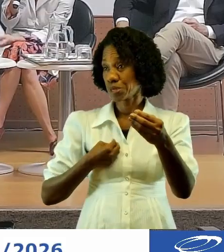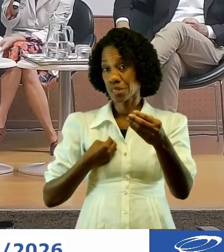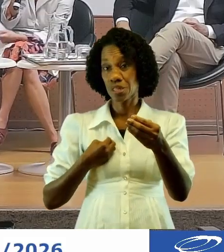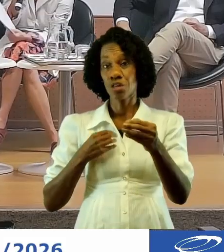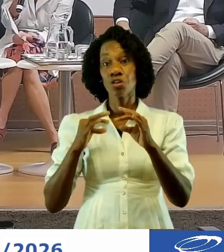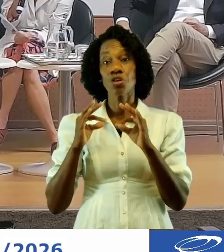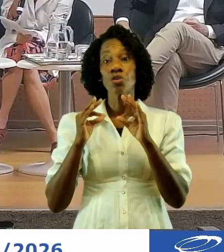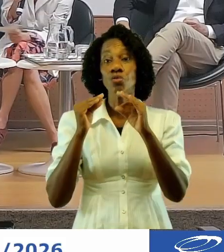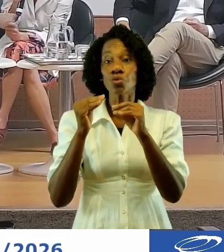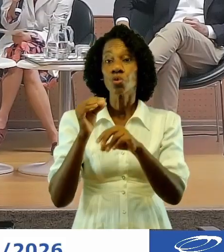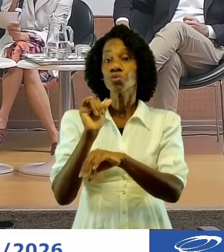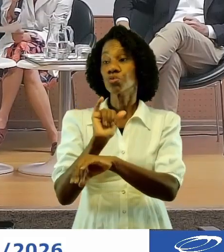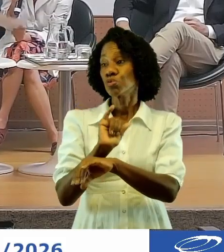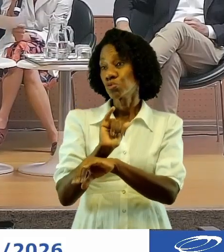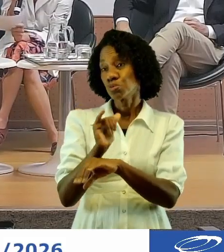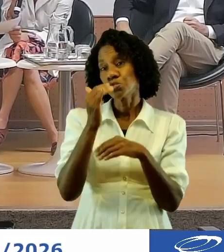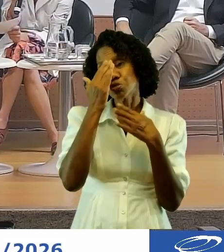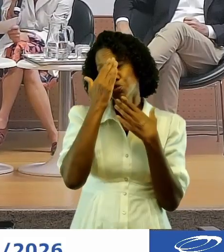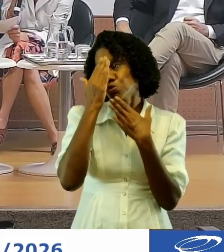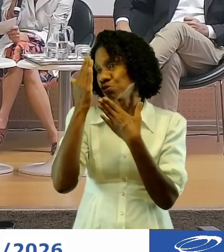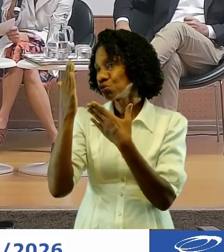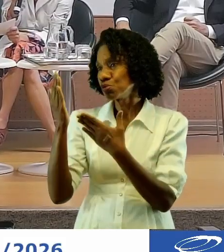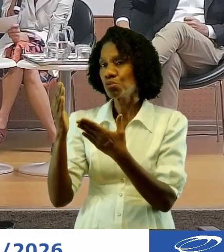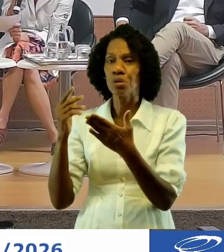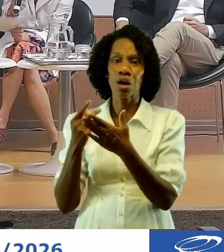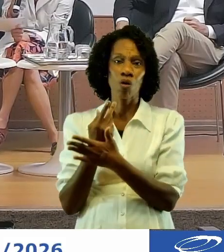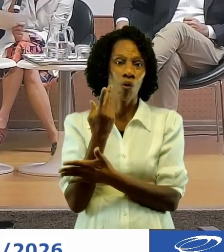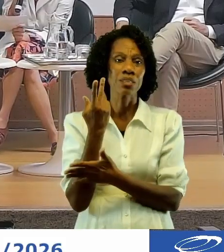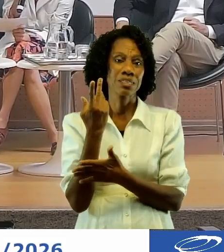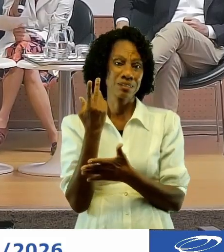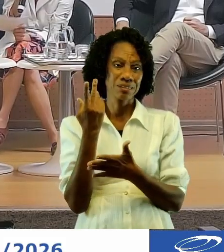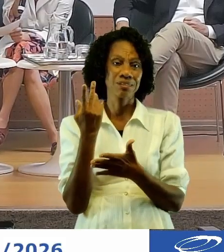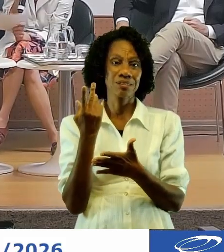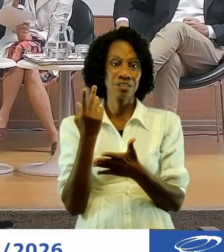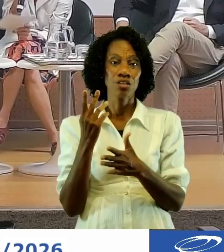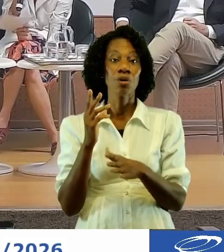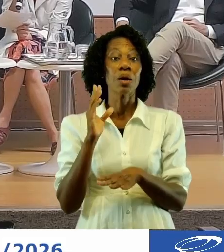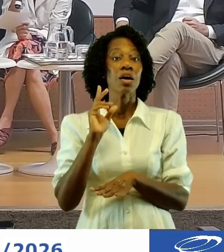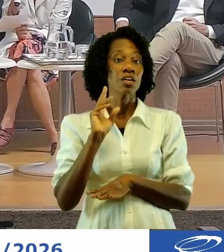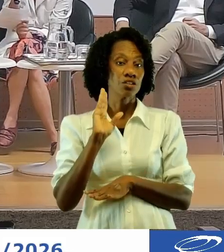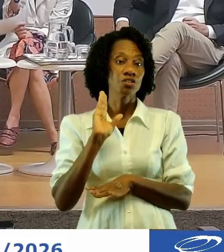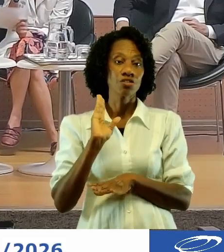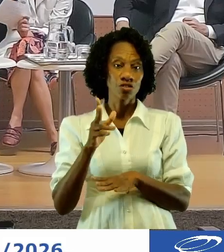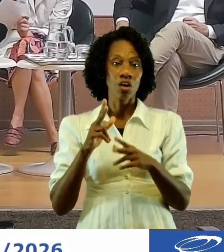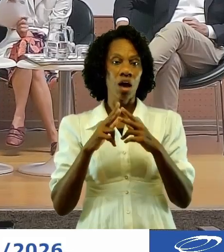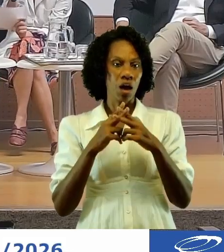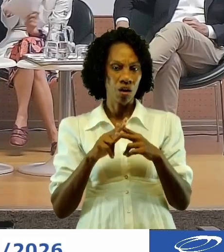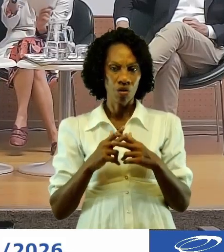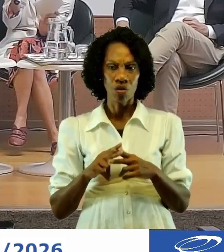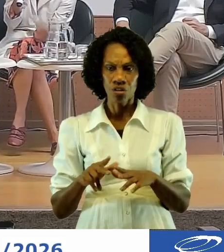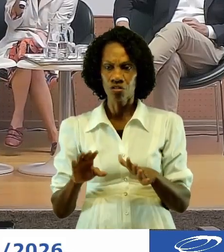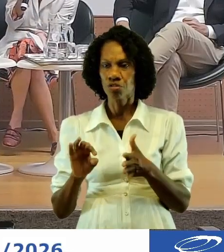pedir desculpas, houve uma série de problemas com o link de presença. Eu acredito que agora já tenha sido corrigido. Quem não conseguiu registrar a presença